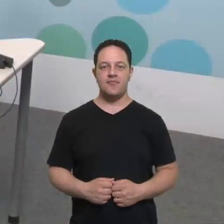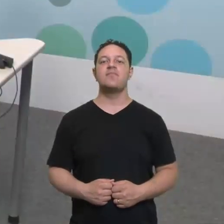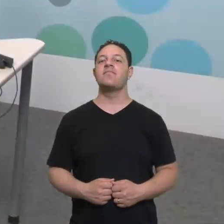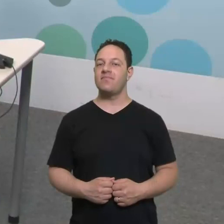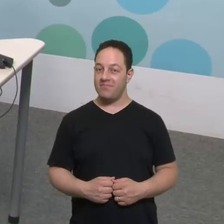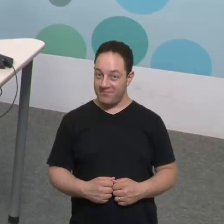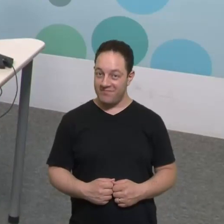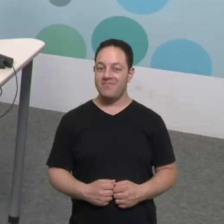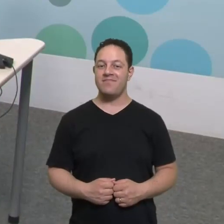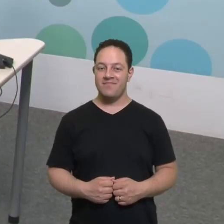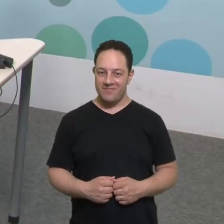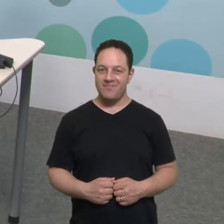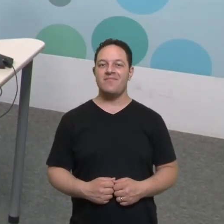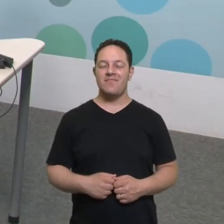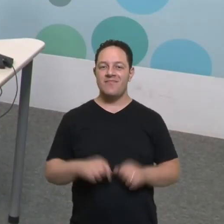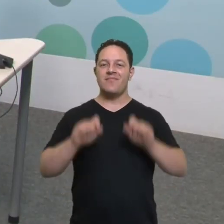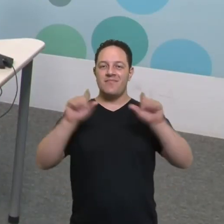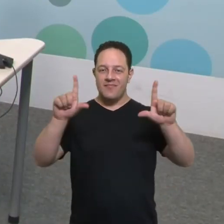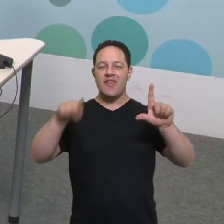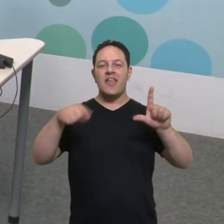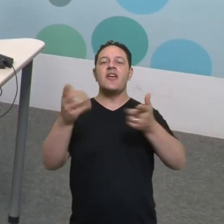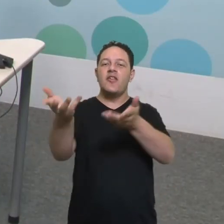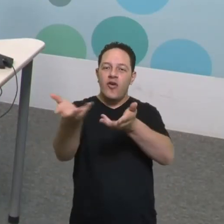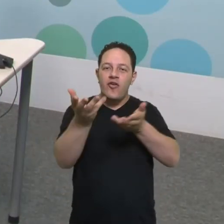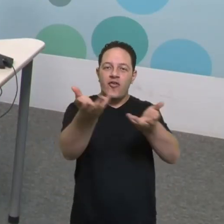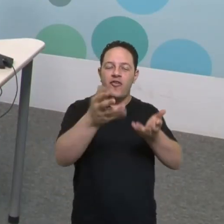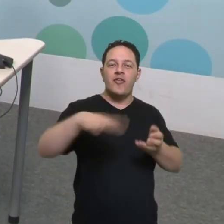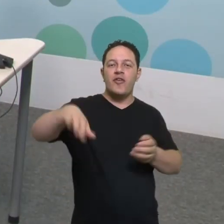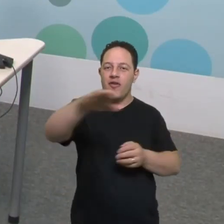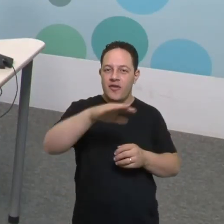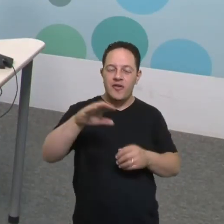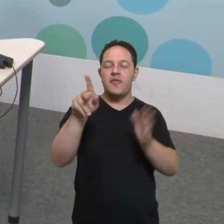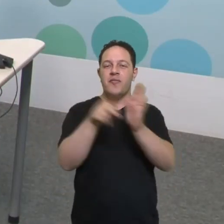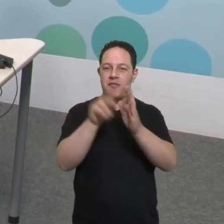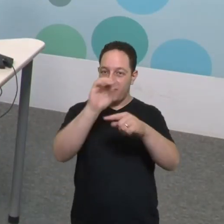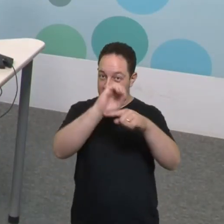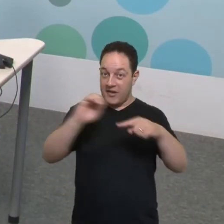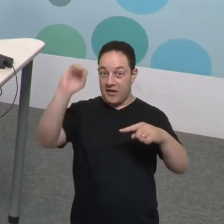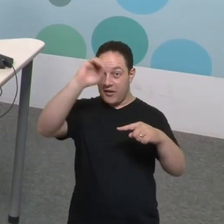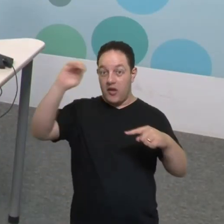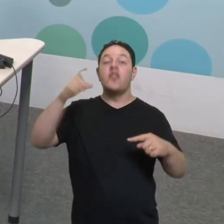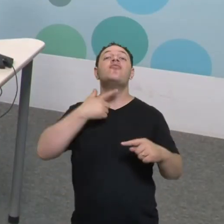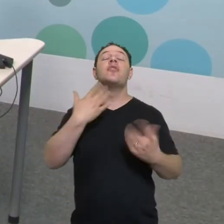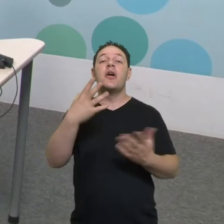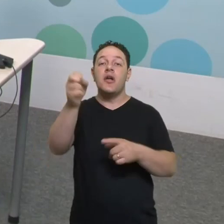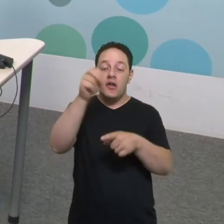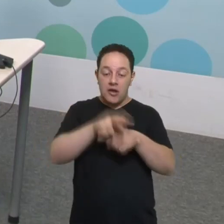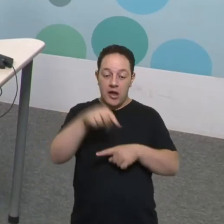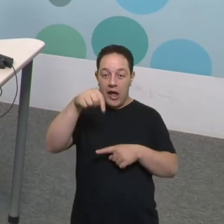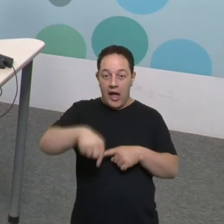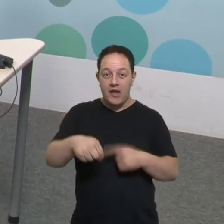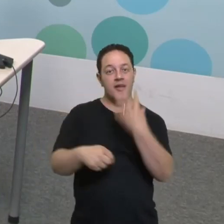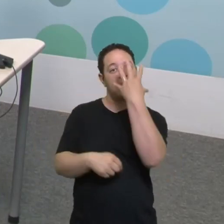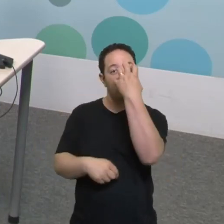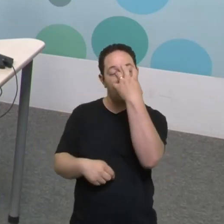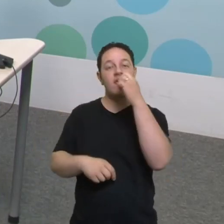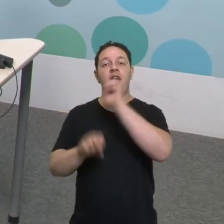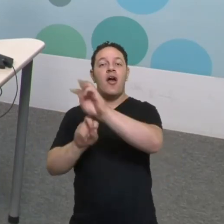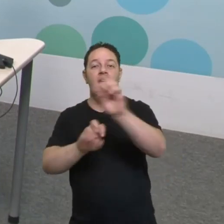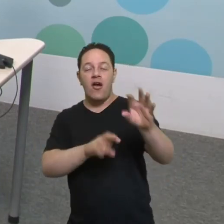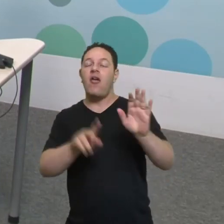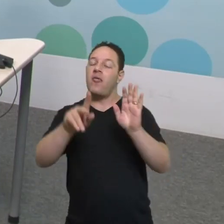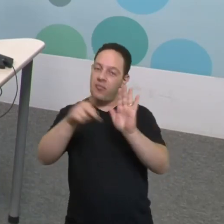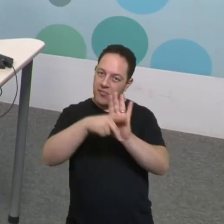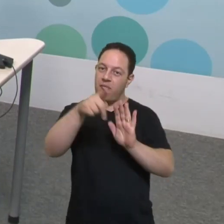E aí é chamada do Banco de Talentos cnsp dá para aqueles que querem atuar como professores em SP mas